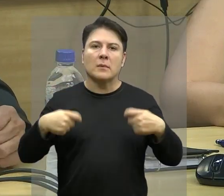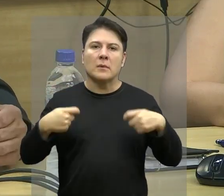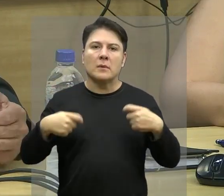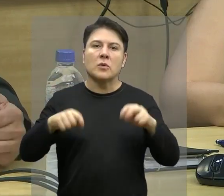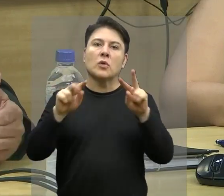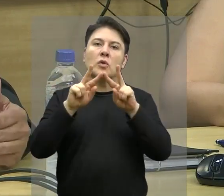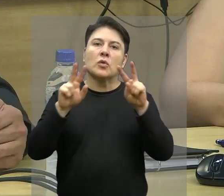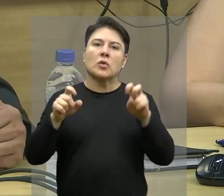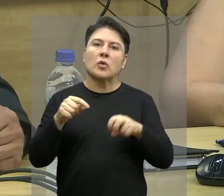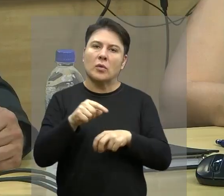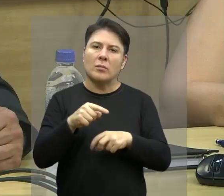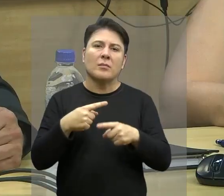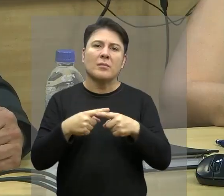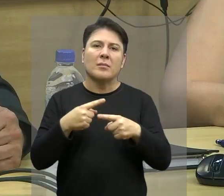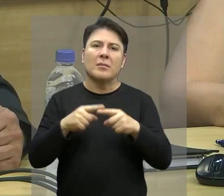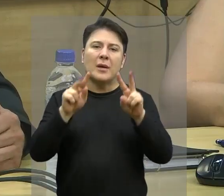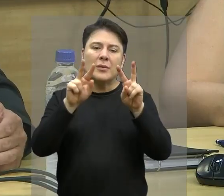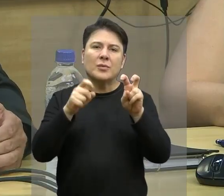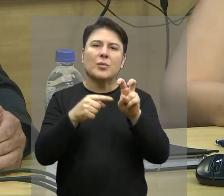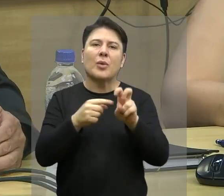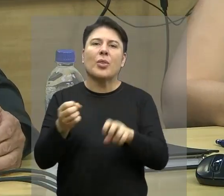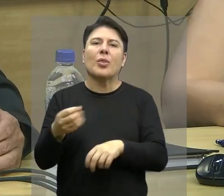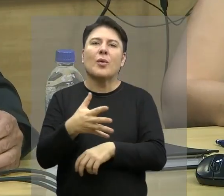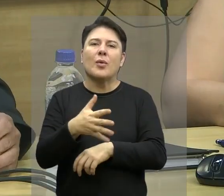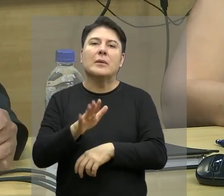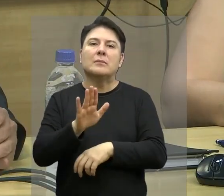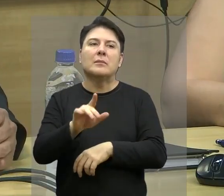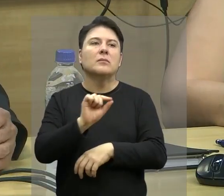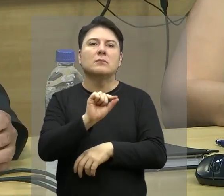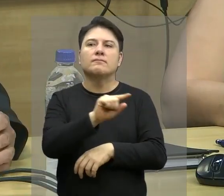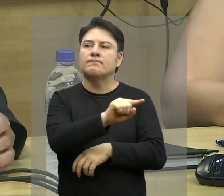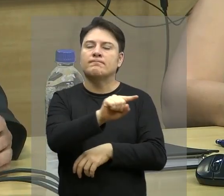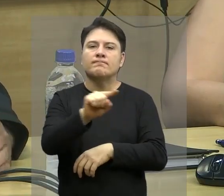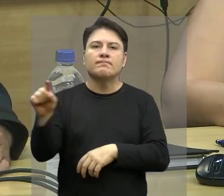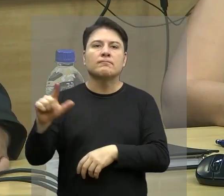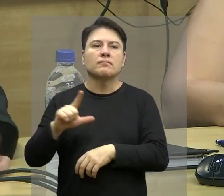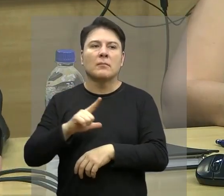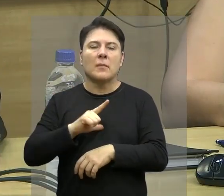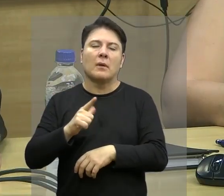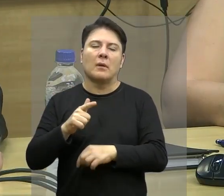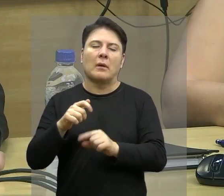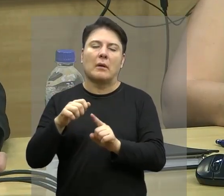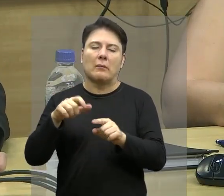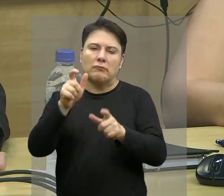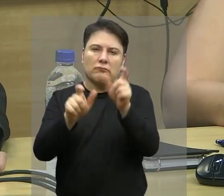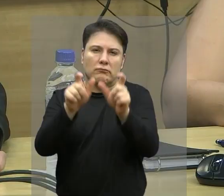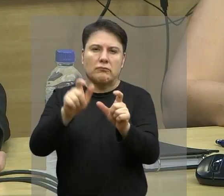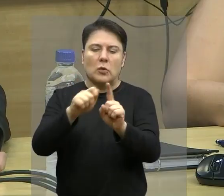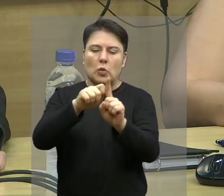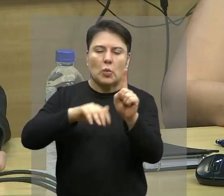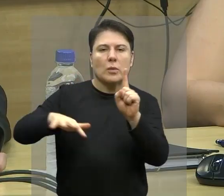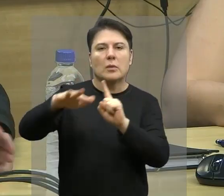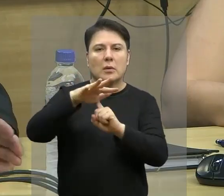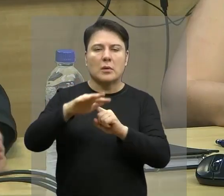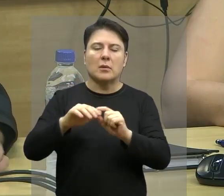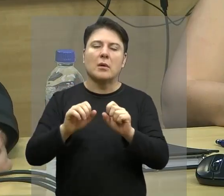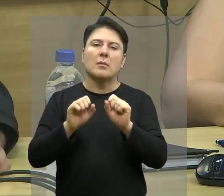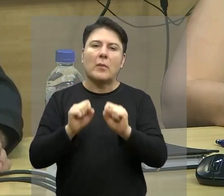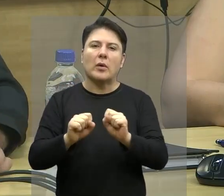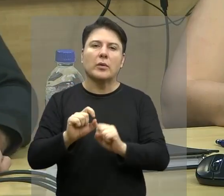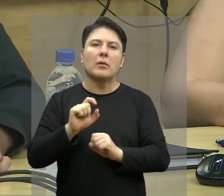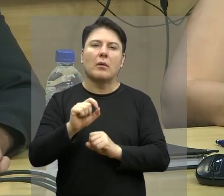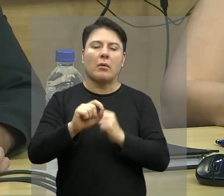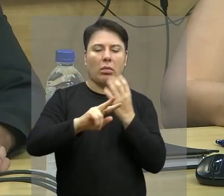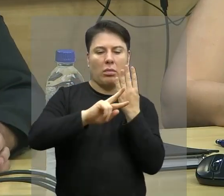conscientização. É um tema ainda muito novo, mas a gente já sabe que desperta aí na sociedade algo que a gente